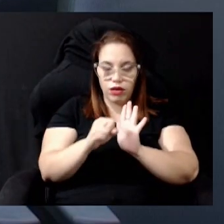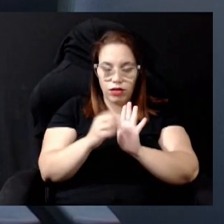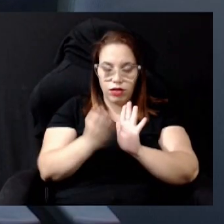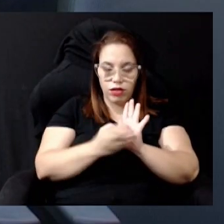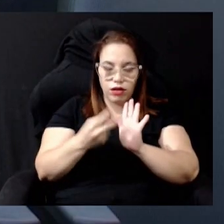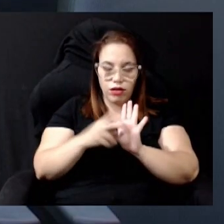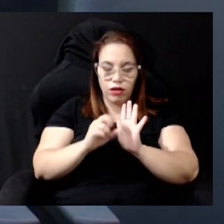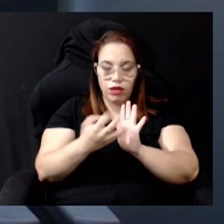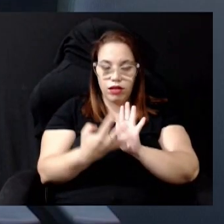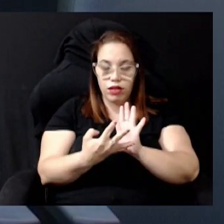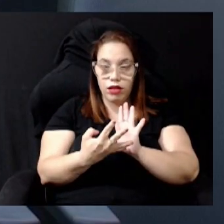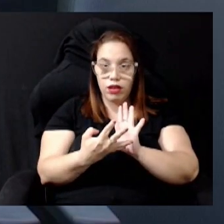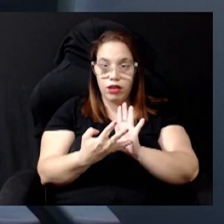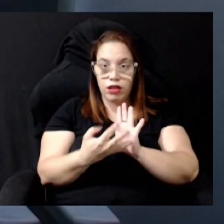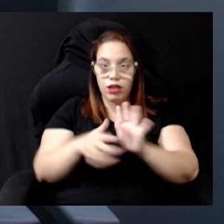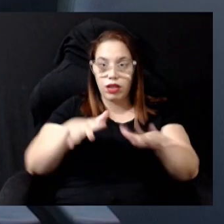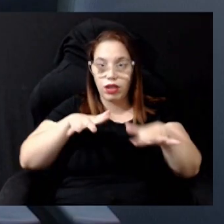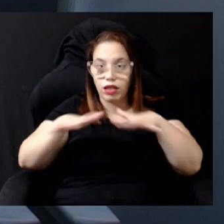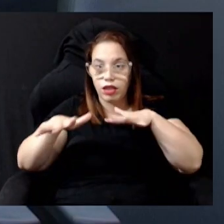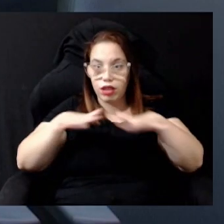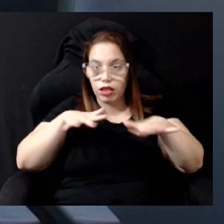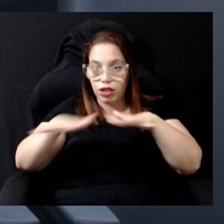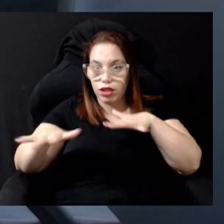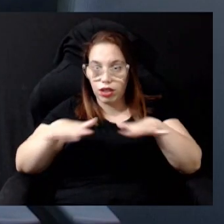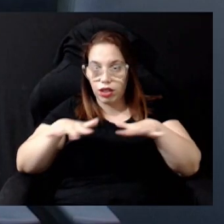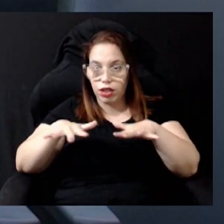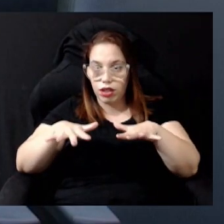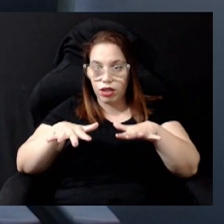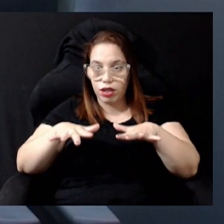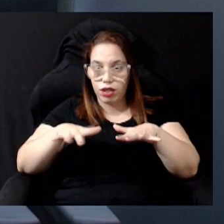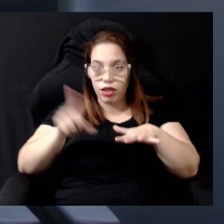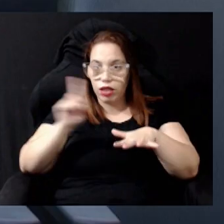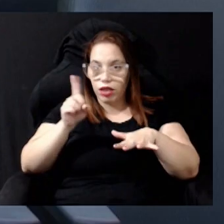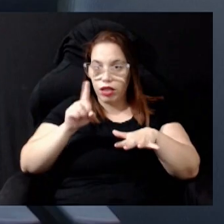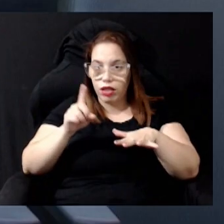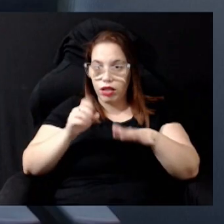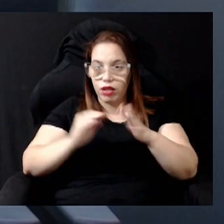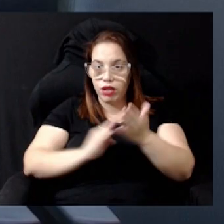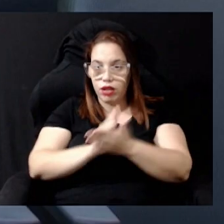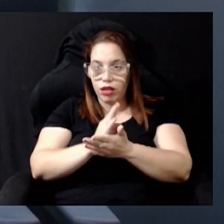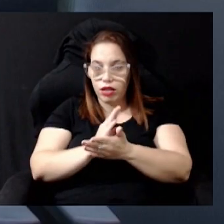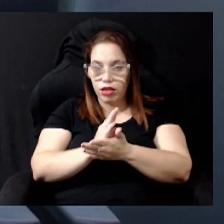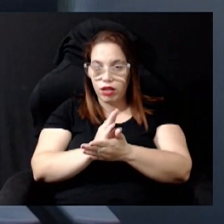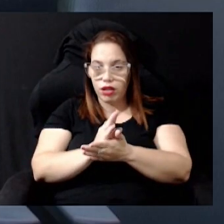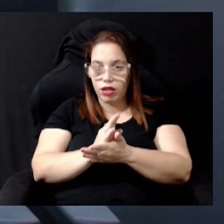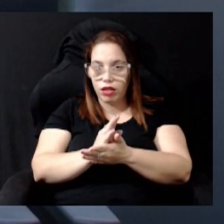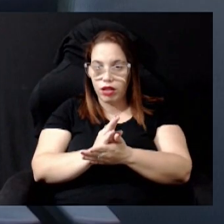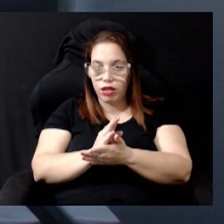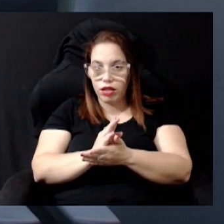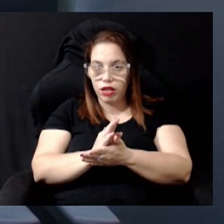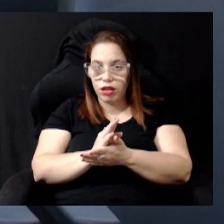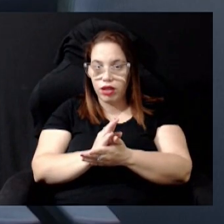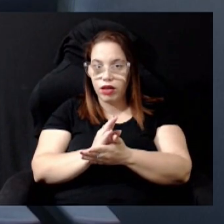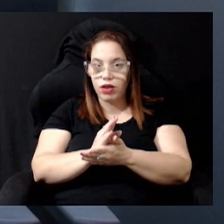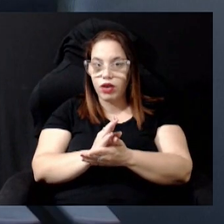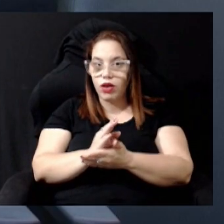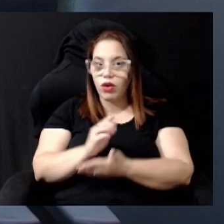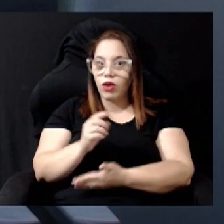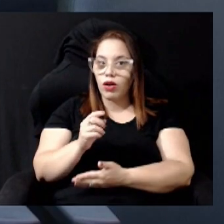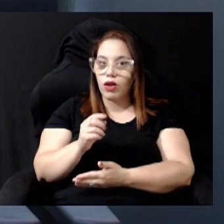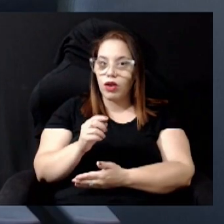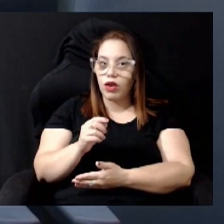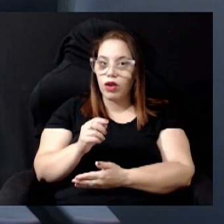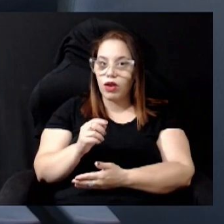88/2024, ela ainda está em tramitação, não tem nada definido ainda sobre ela. Foi aprovado, agora o prefeito